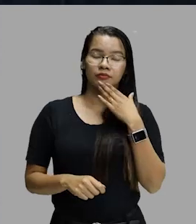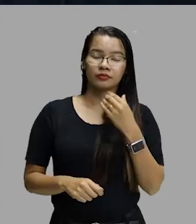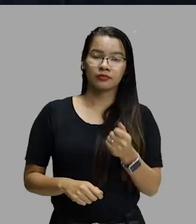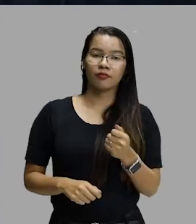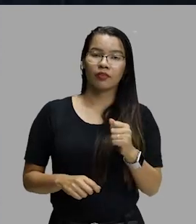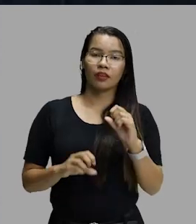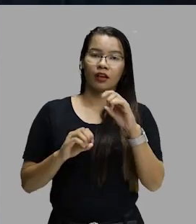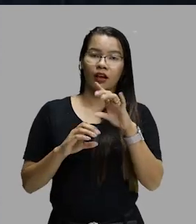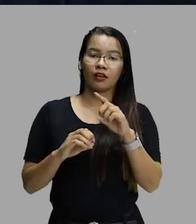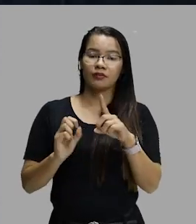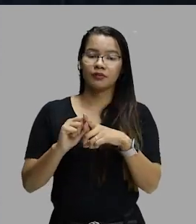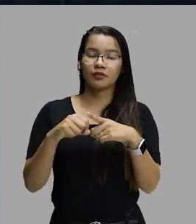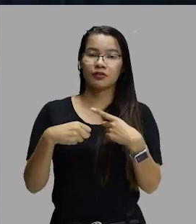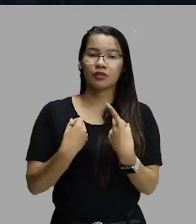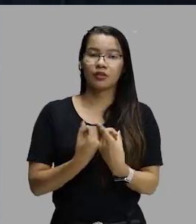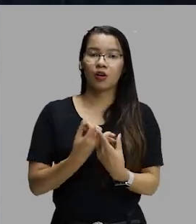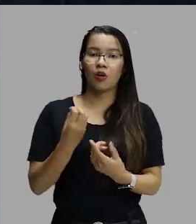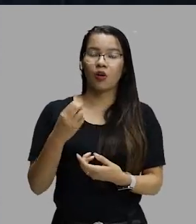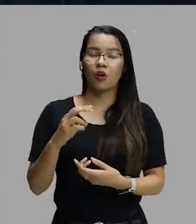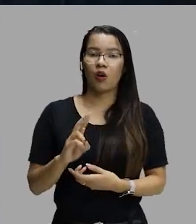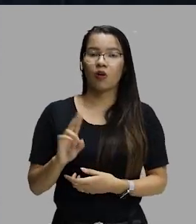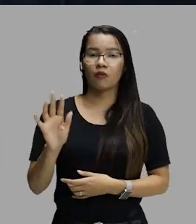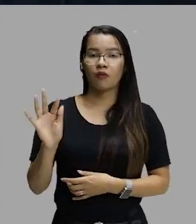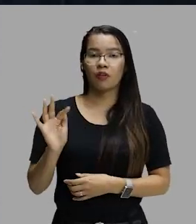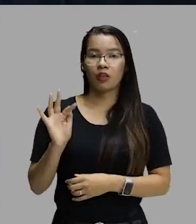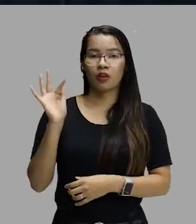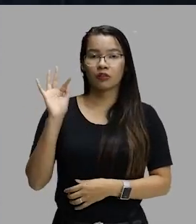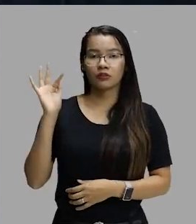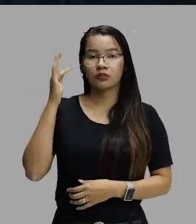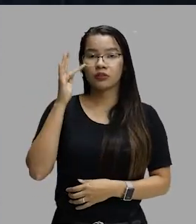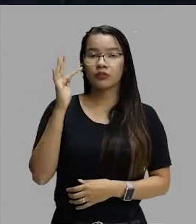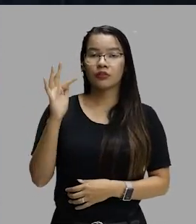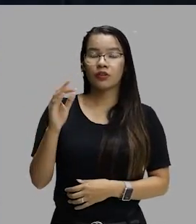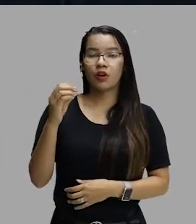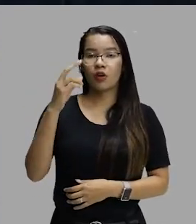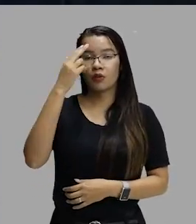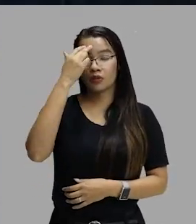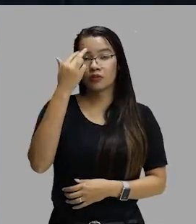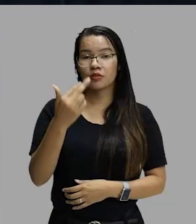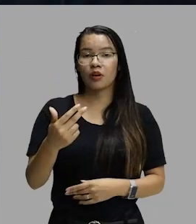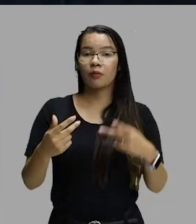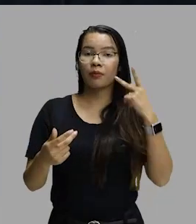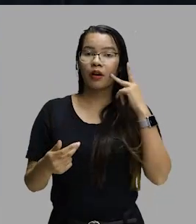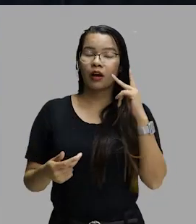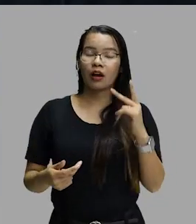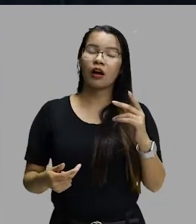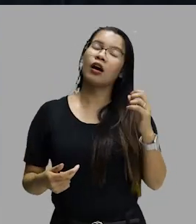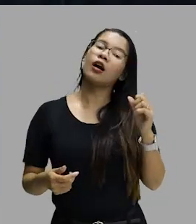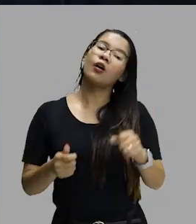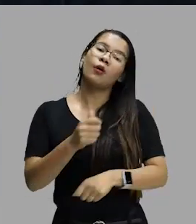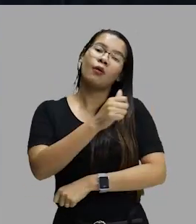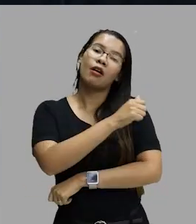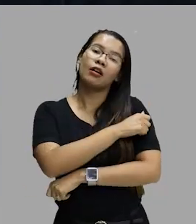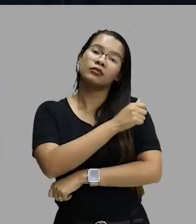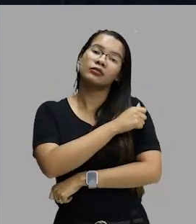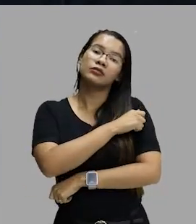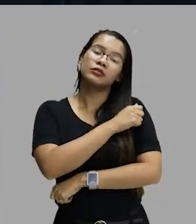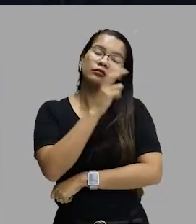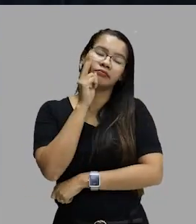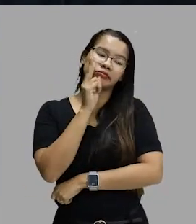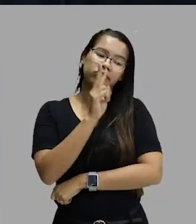de sociologia, de história, para o aluno se familiarizar com esse tema, com esse tema